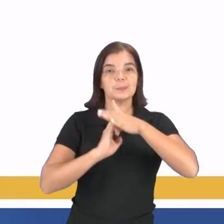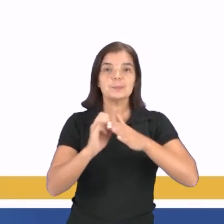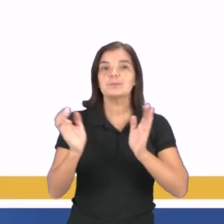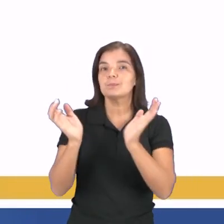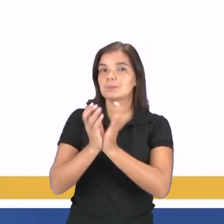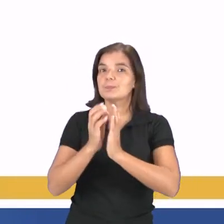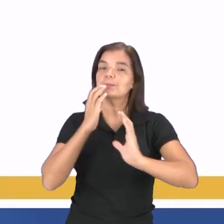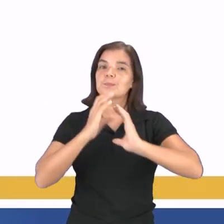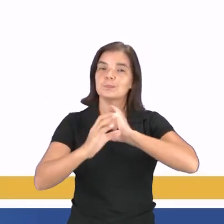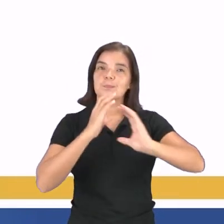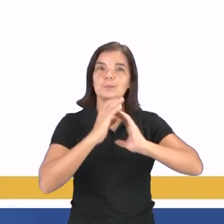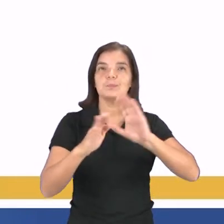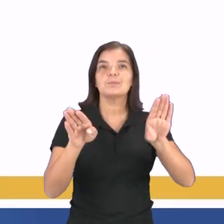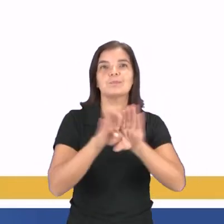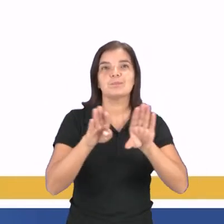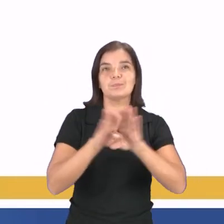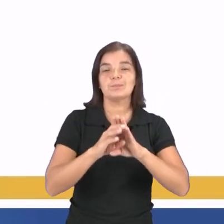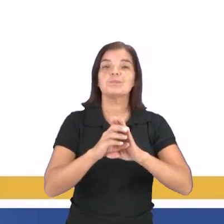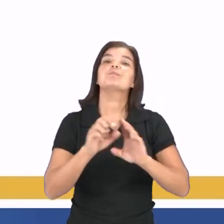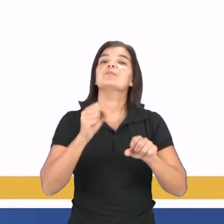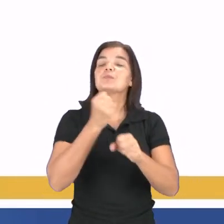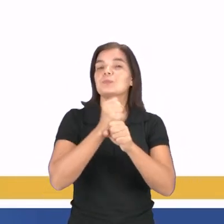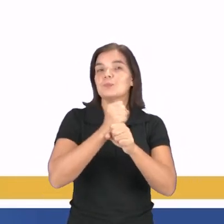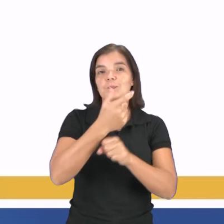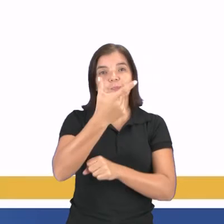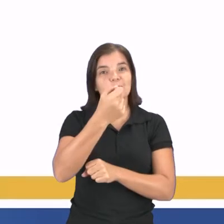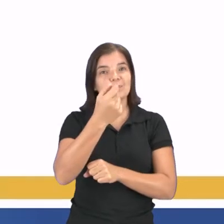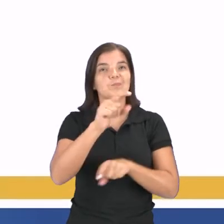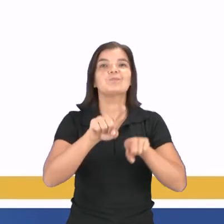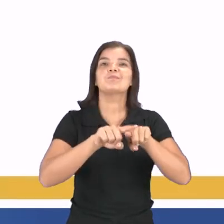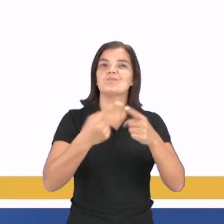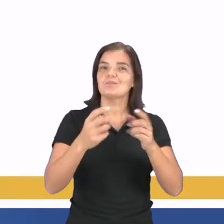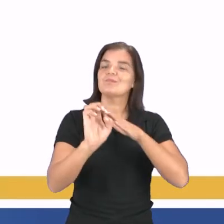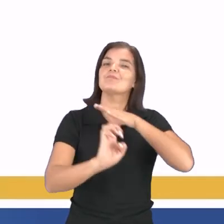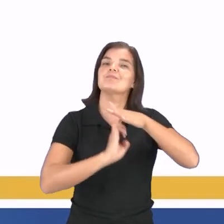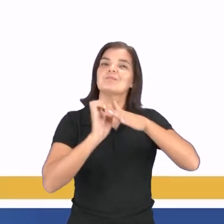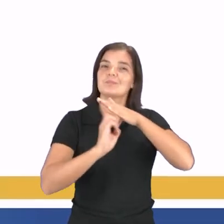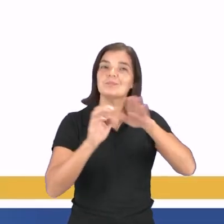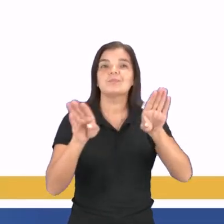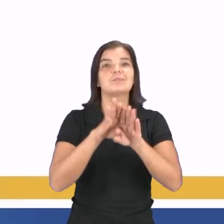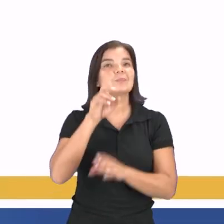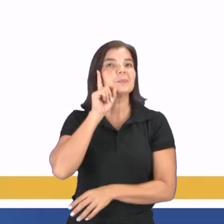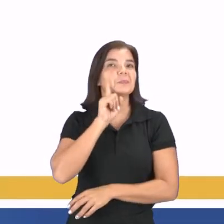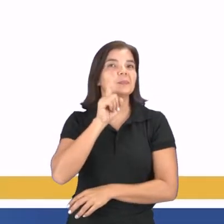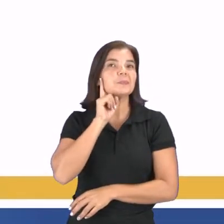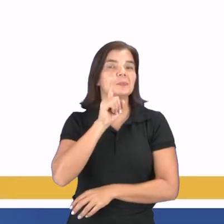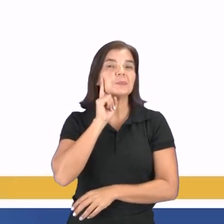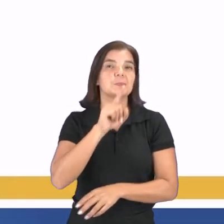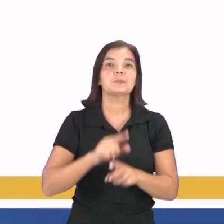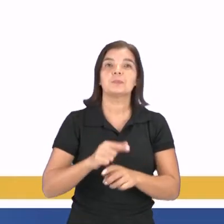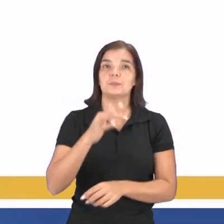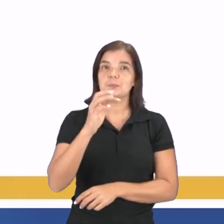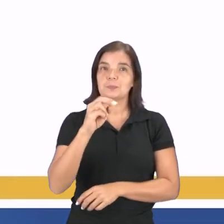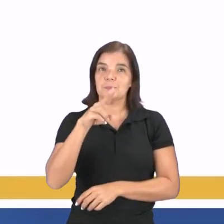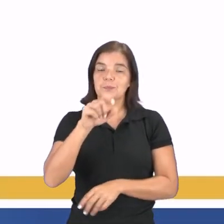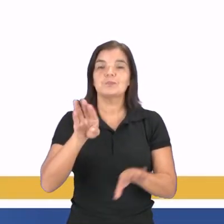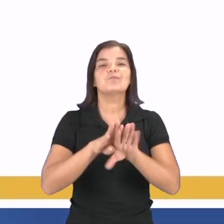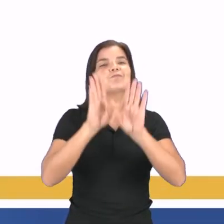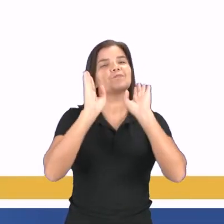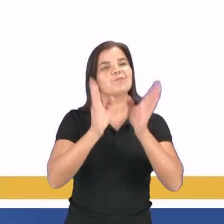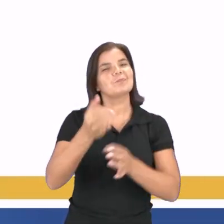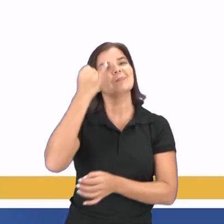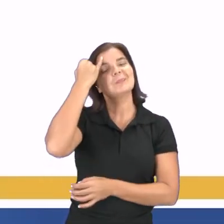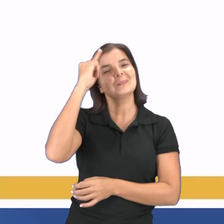e a sua história, a década de 20 foi uma época mística para a indústria fonográfica americana. O fonógrafo já havia sido inventado